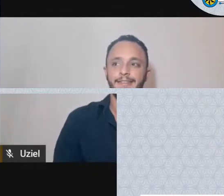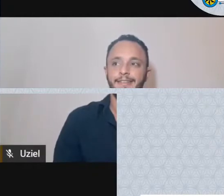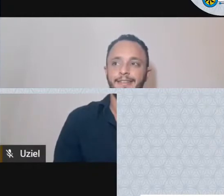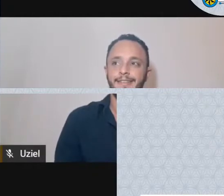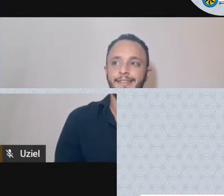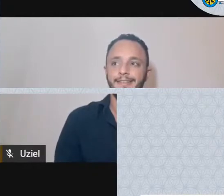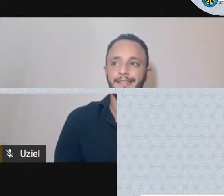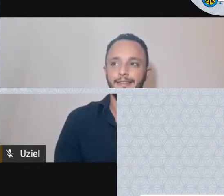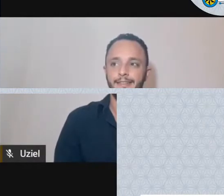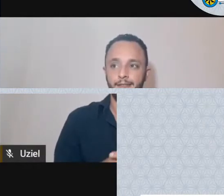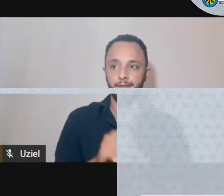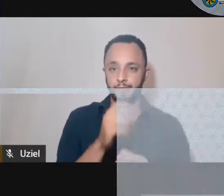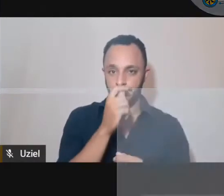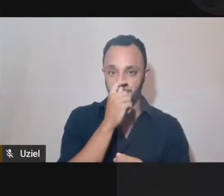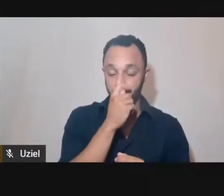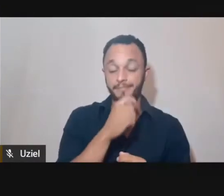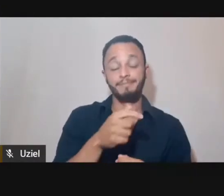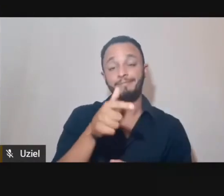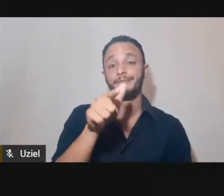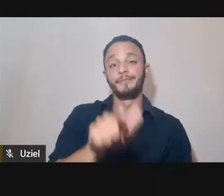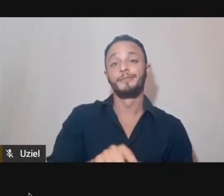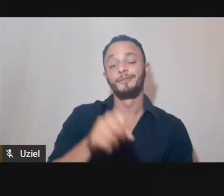Pessoal, perdemos Dunker novamente.